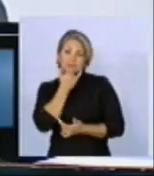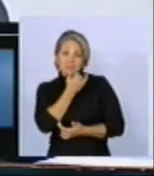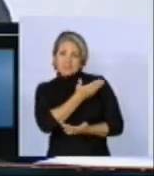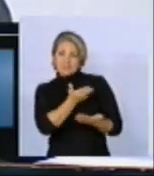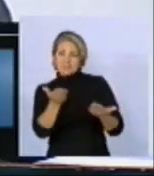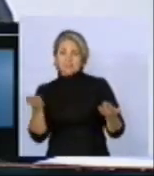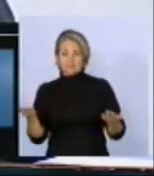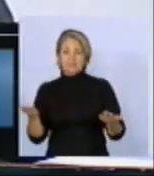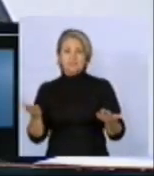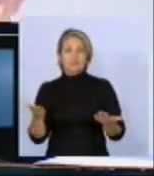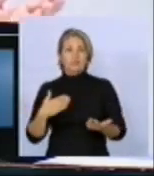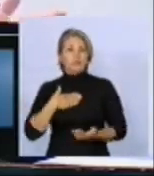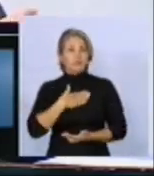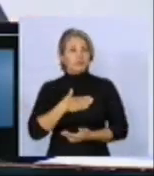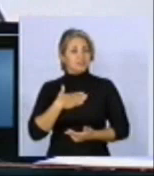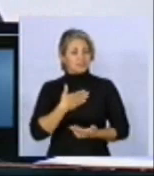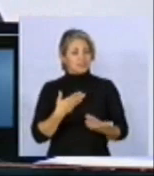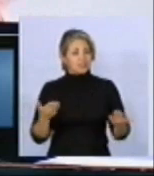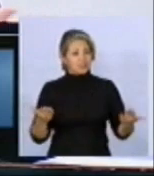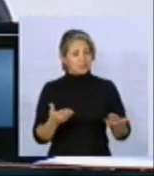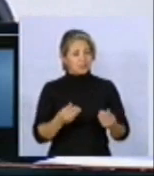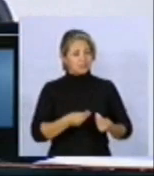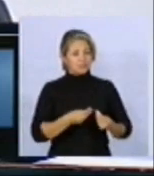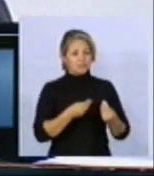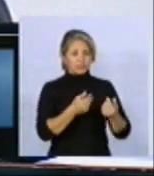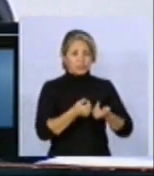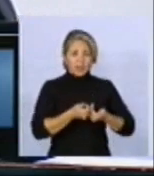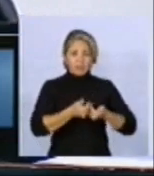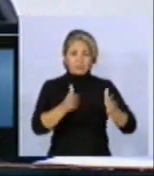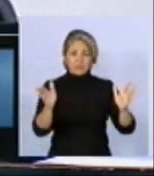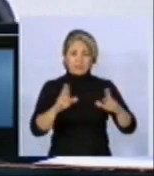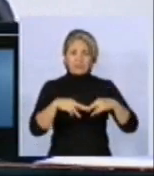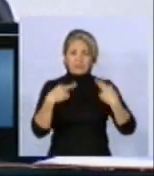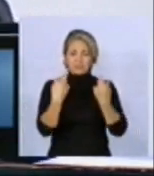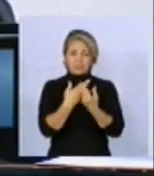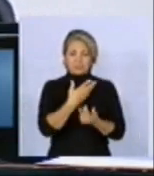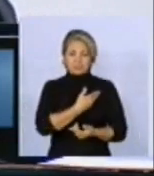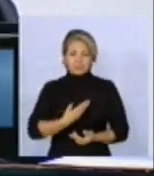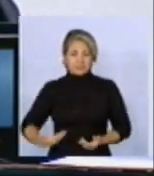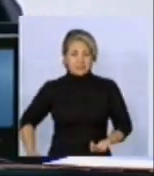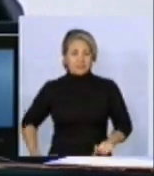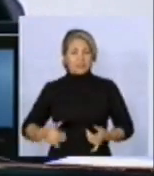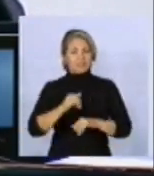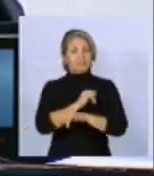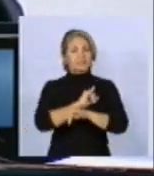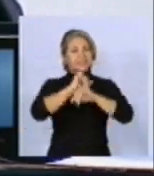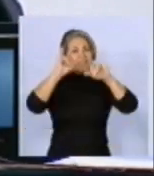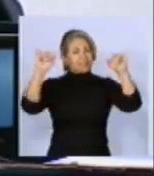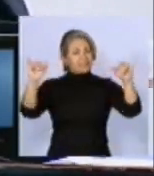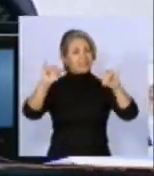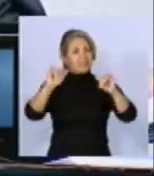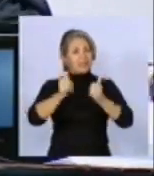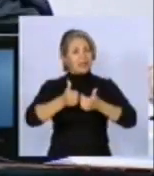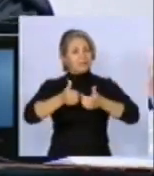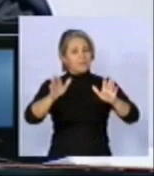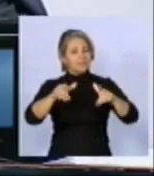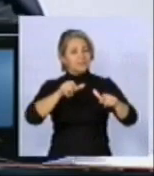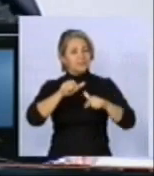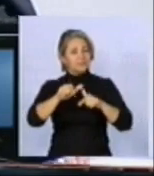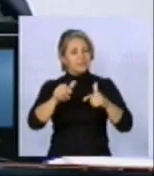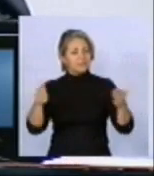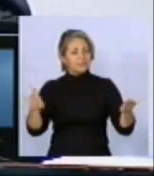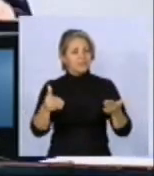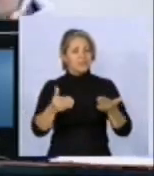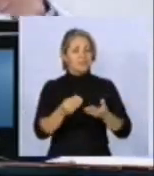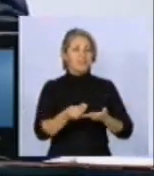presentes eu gostaria de dar abrir a audiência pública declara aberto os trabalhos e